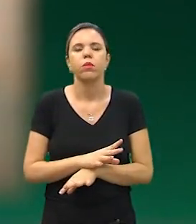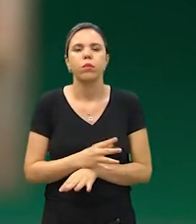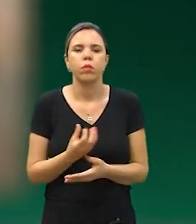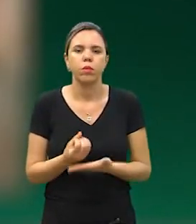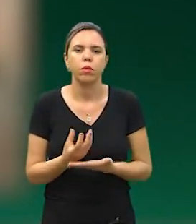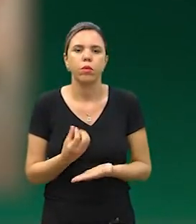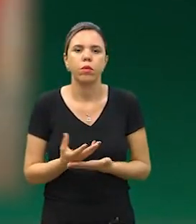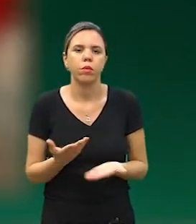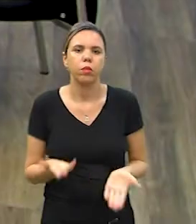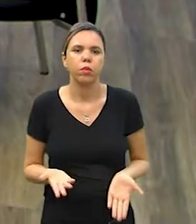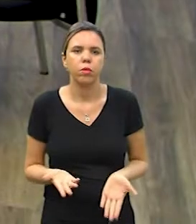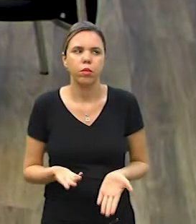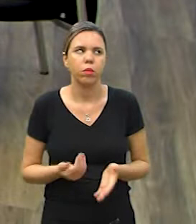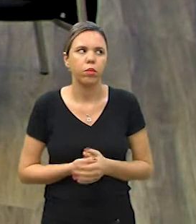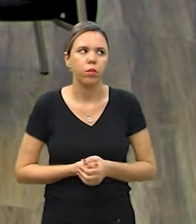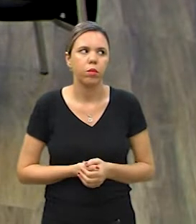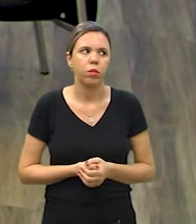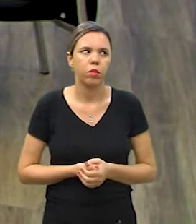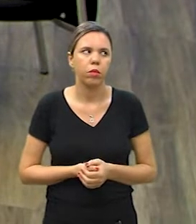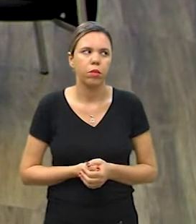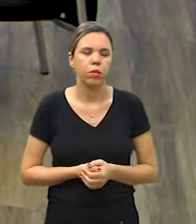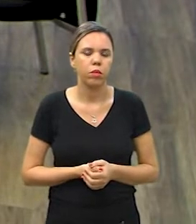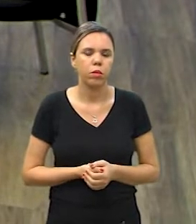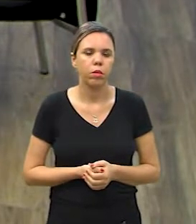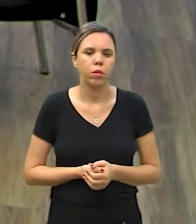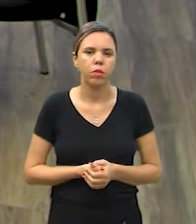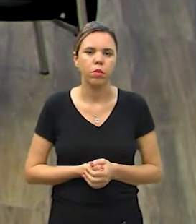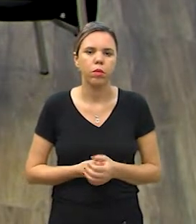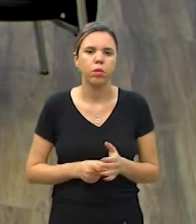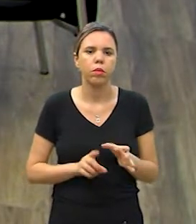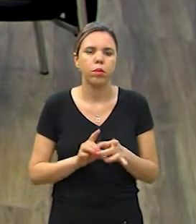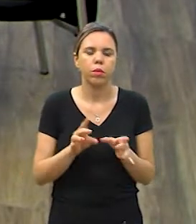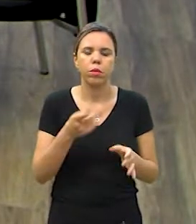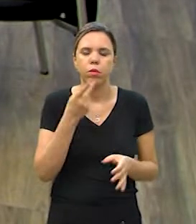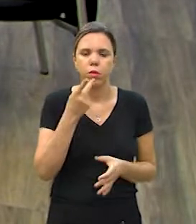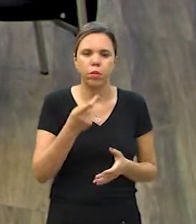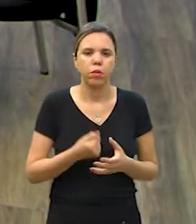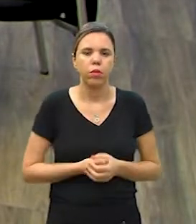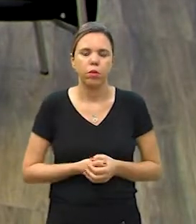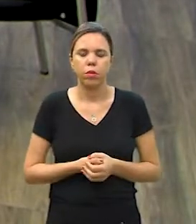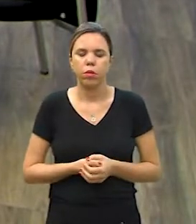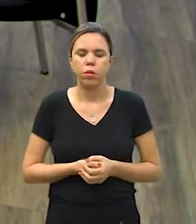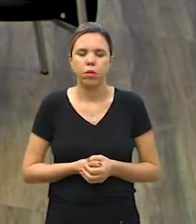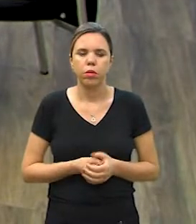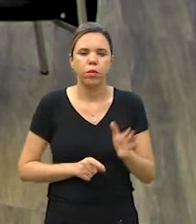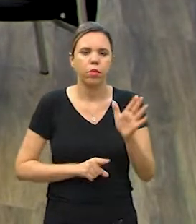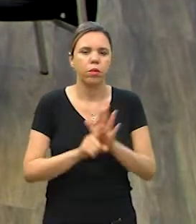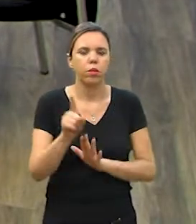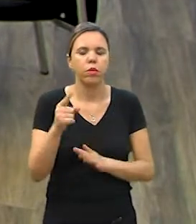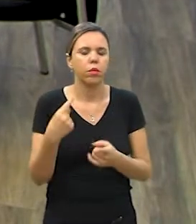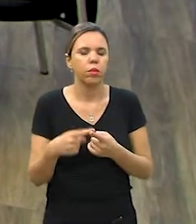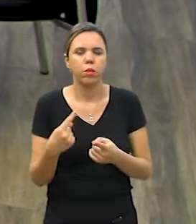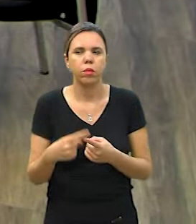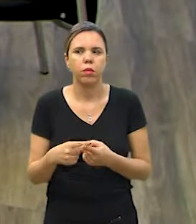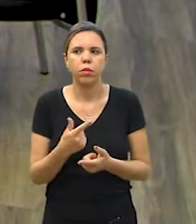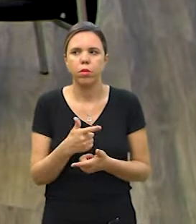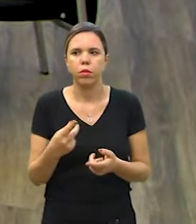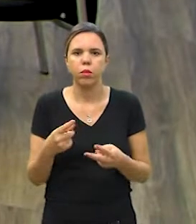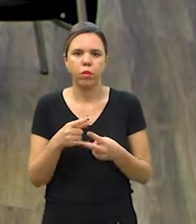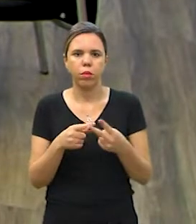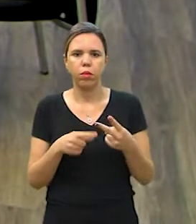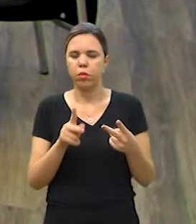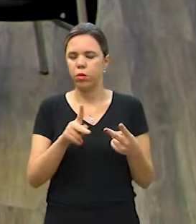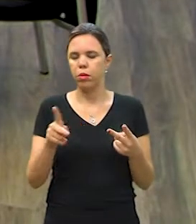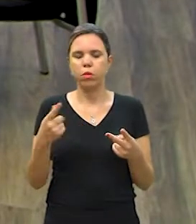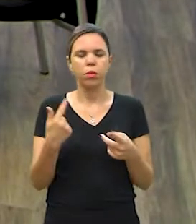fase da alfabetização. Ô Solange, só me permita Me permita perguntar, por que não tem